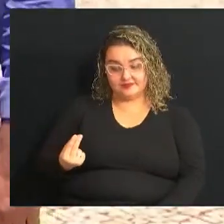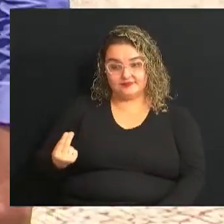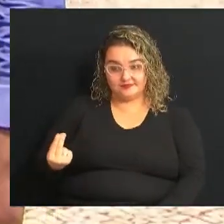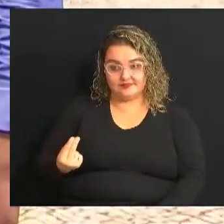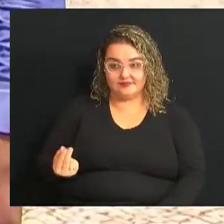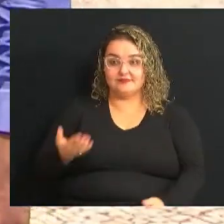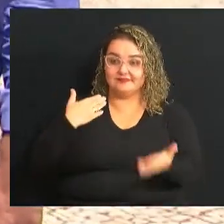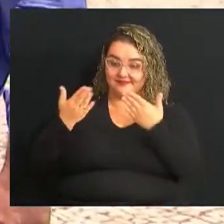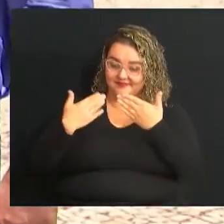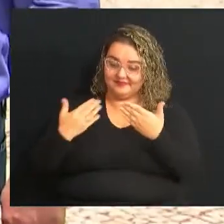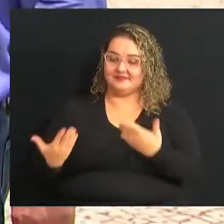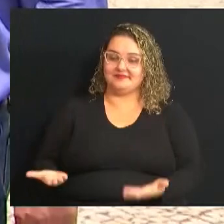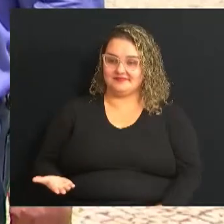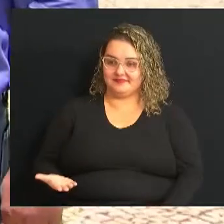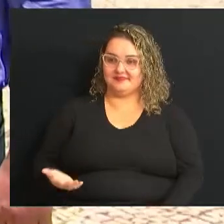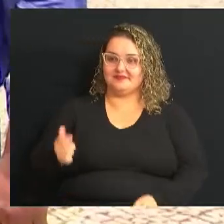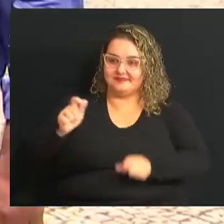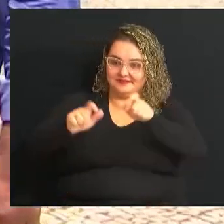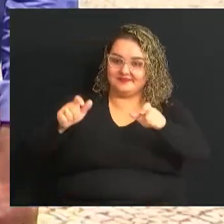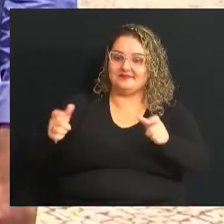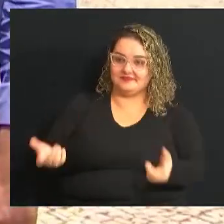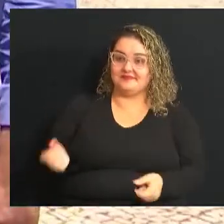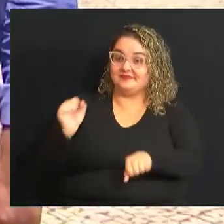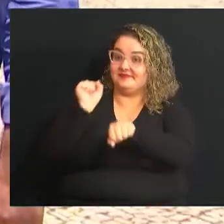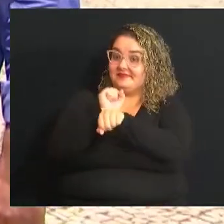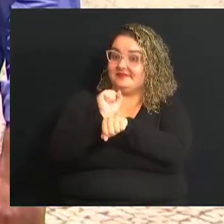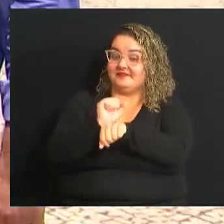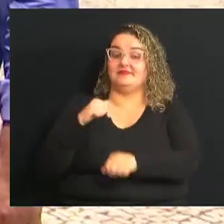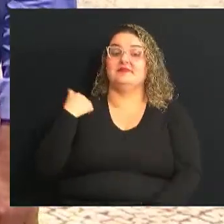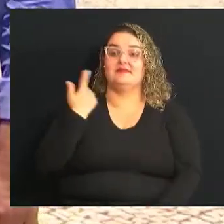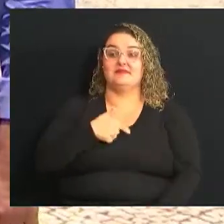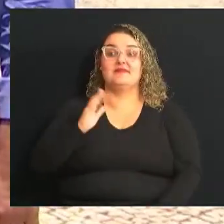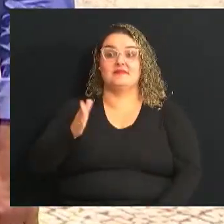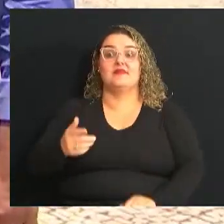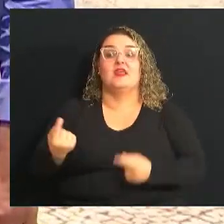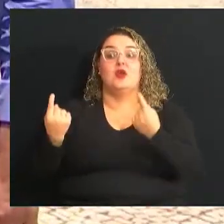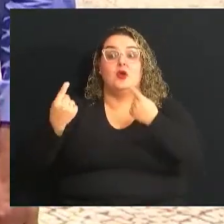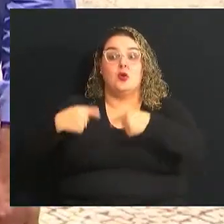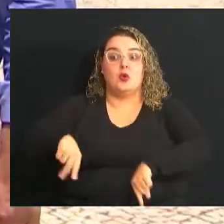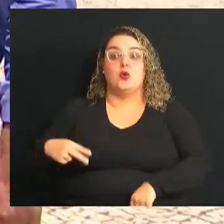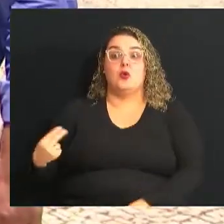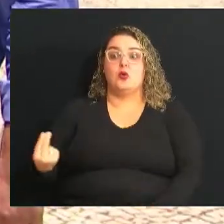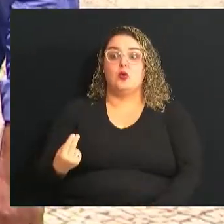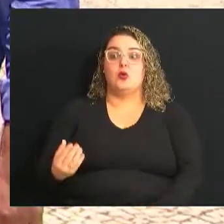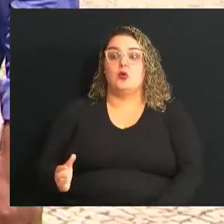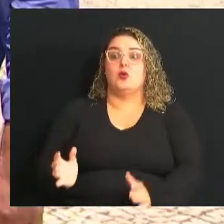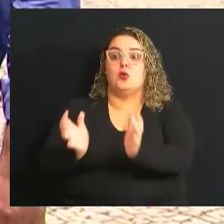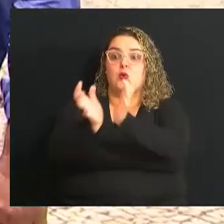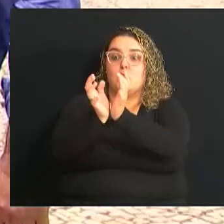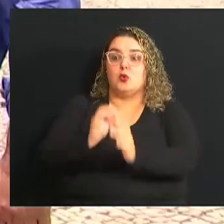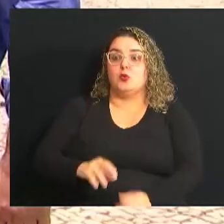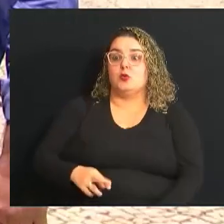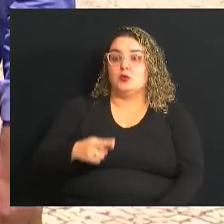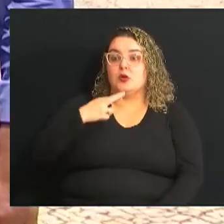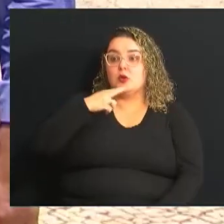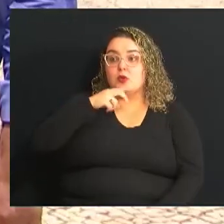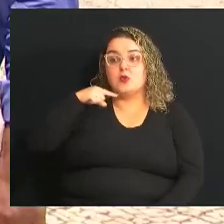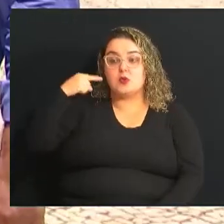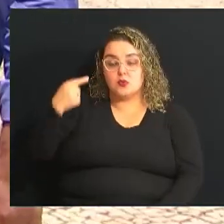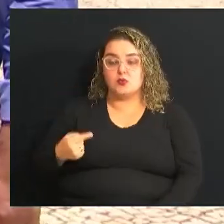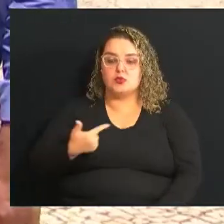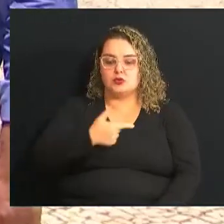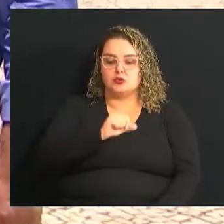mas há uma recomendação da Secretaria Municipal de Saúde para que as pessoas, quando estiverem em locais